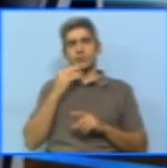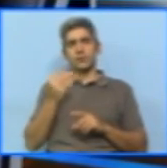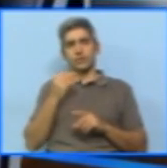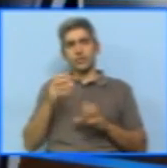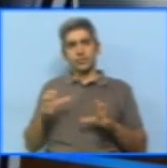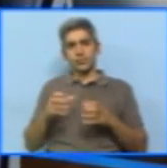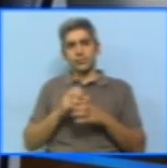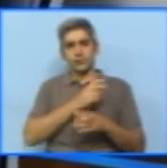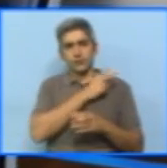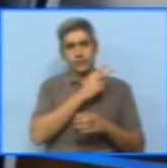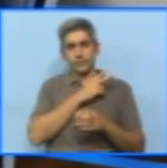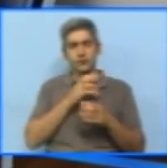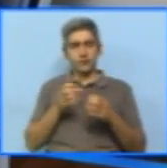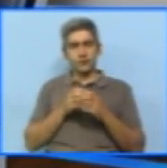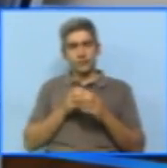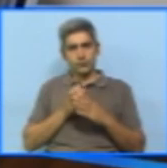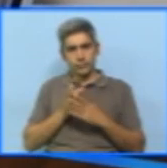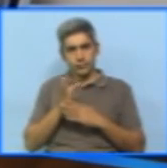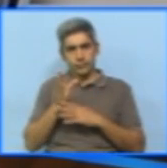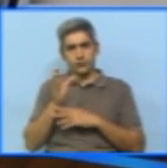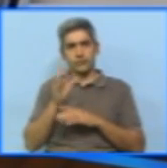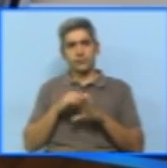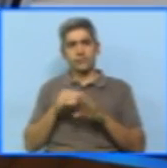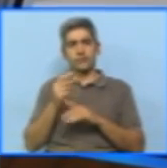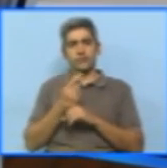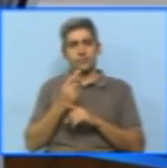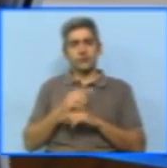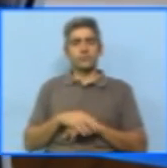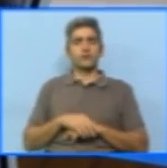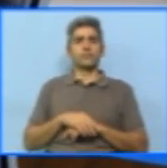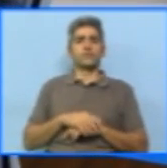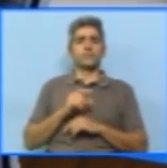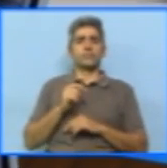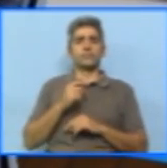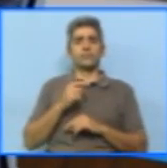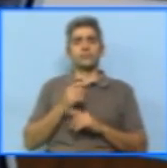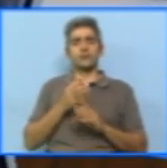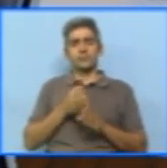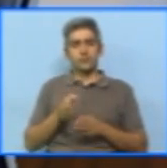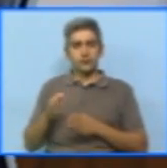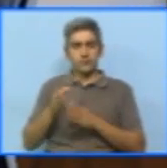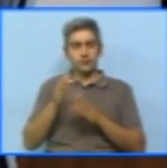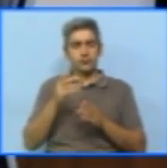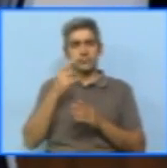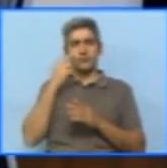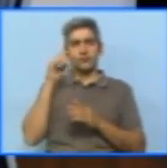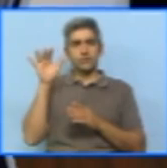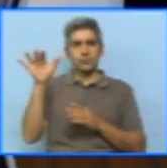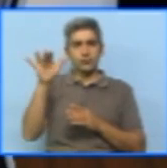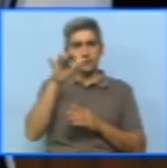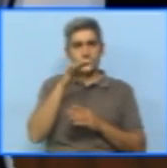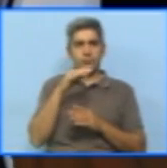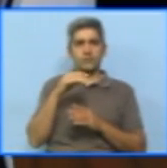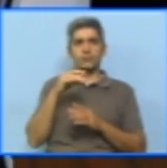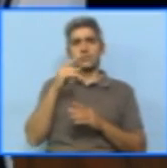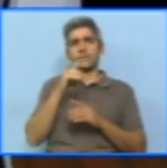jovens universitários, em que procuramos percorrer um pouco mais as zonas da periferia da nossa paróquia, as